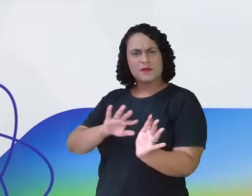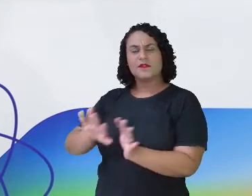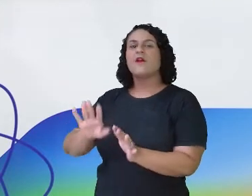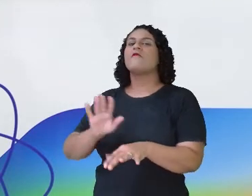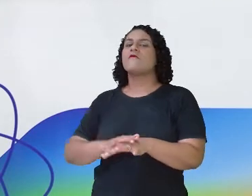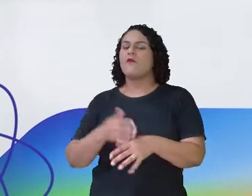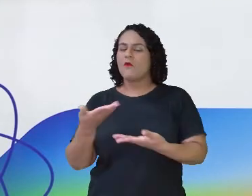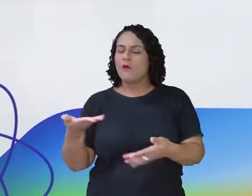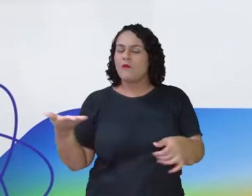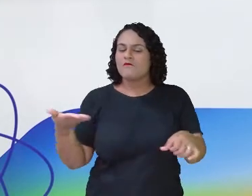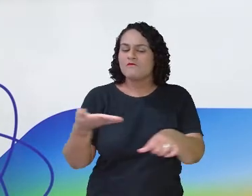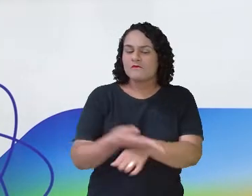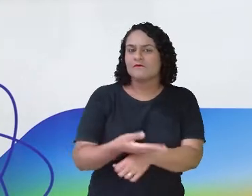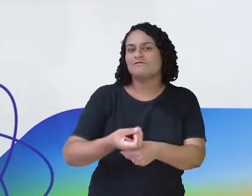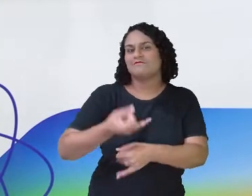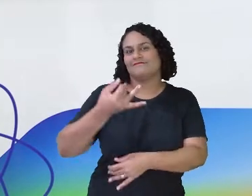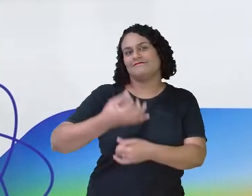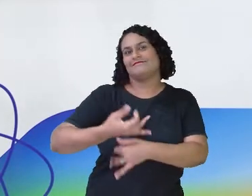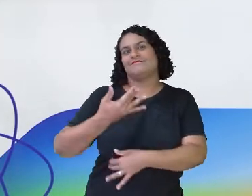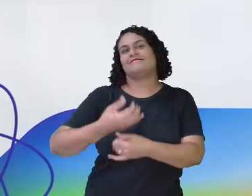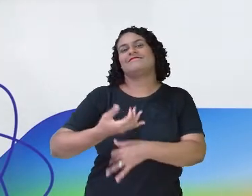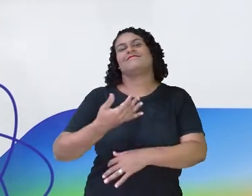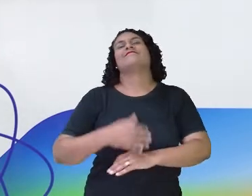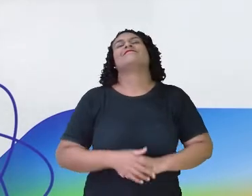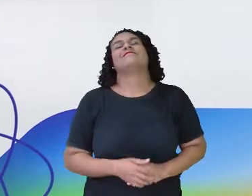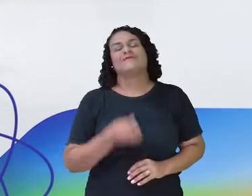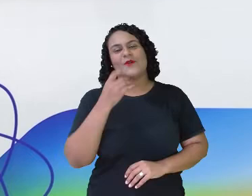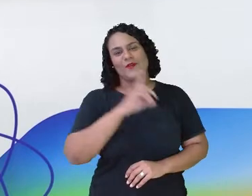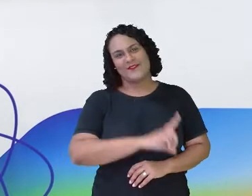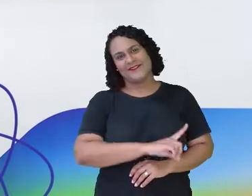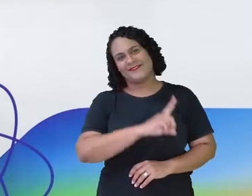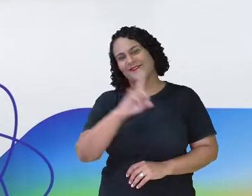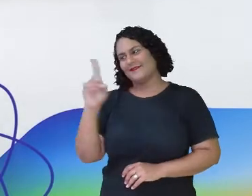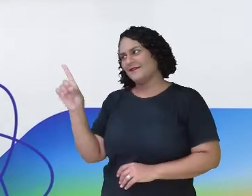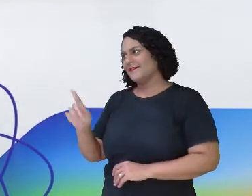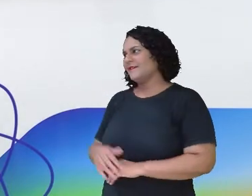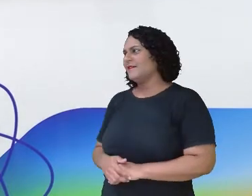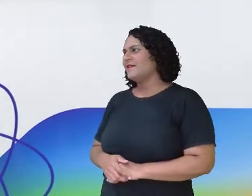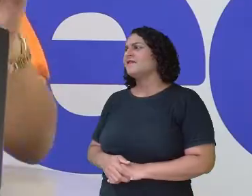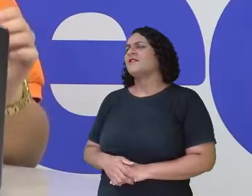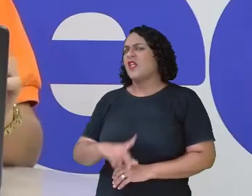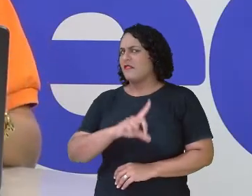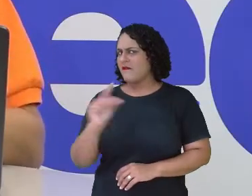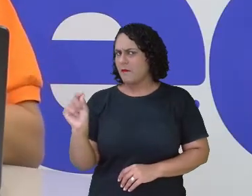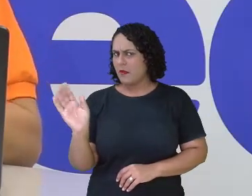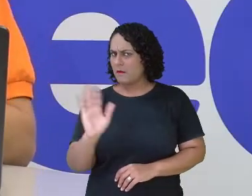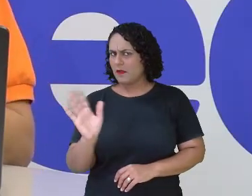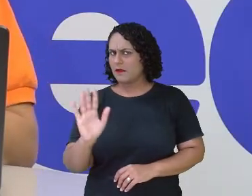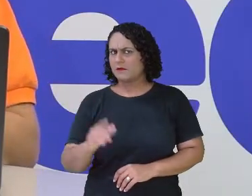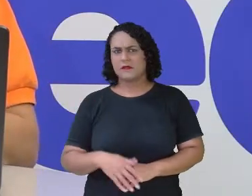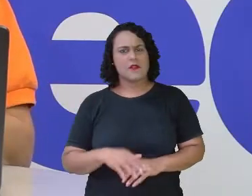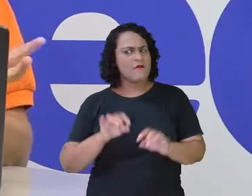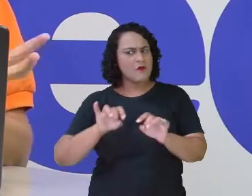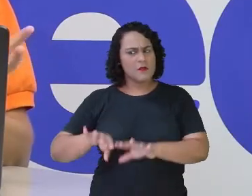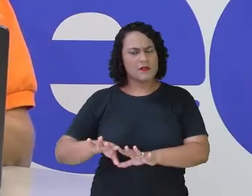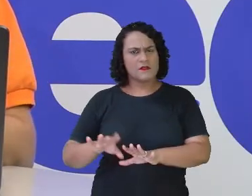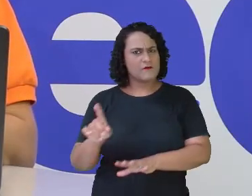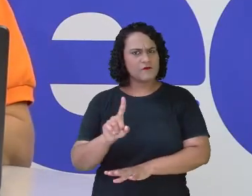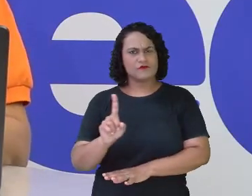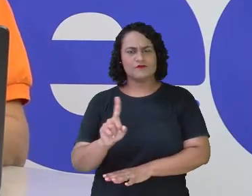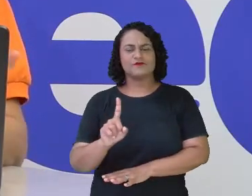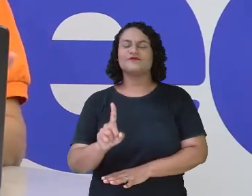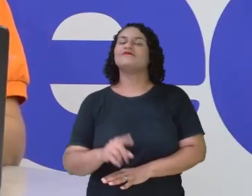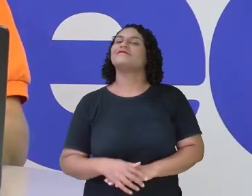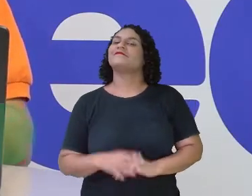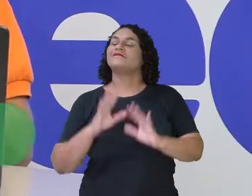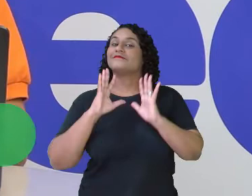com o quinto ano, professora Kedma, bom dia, seja bem-vinda e não nos deixe mais só, viu? Não vou abandonar. E aí,